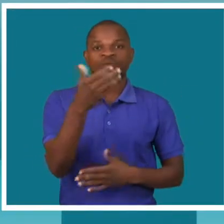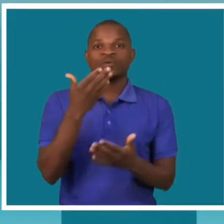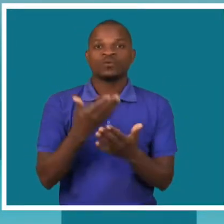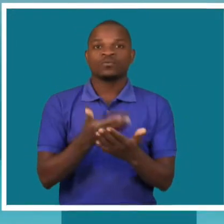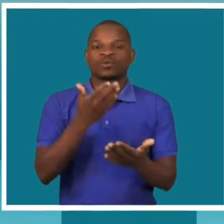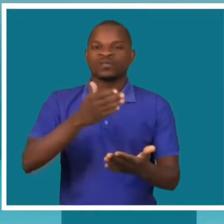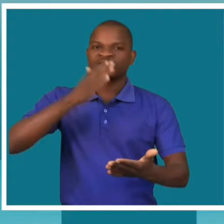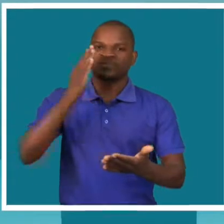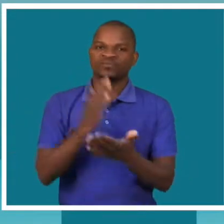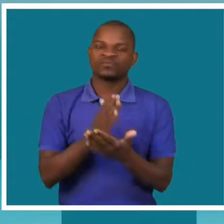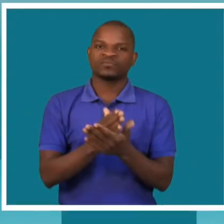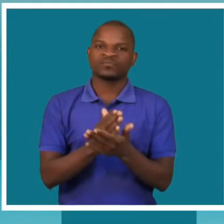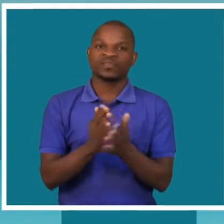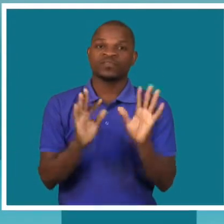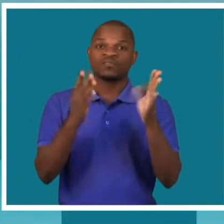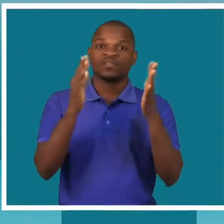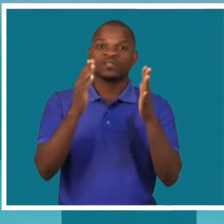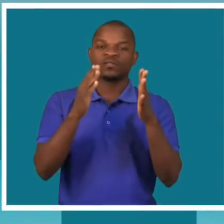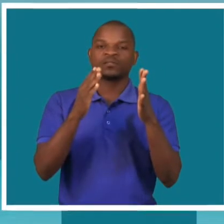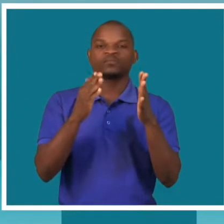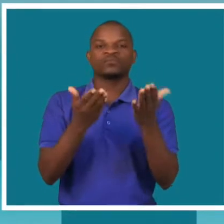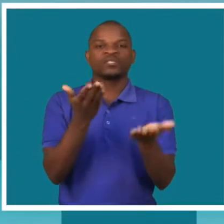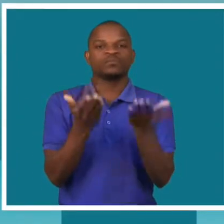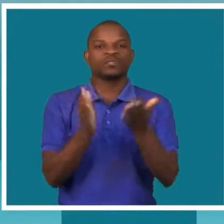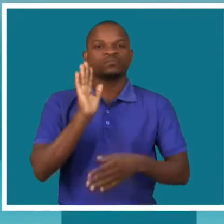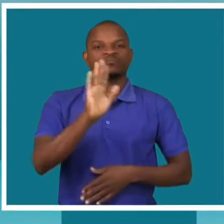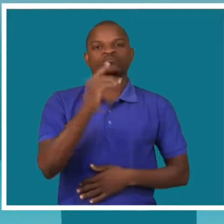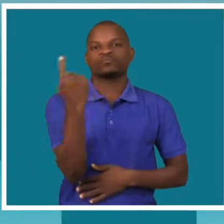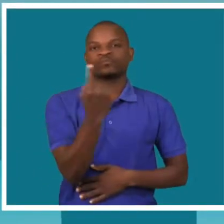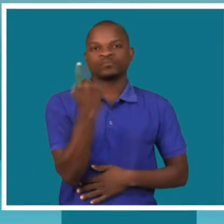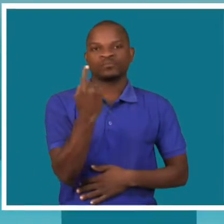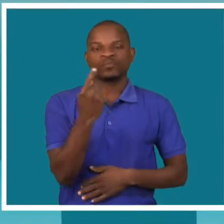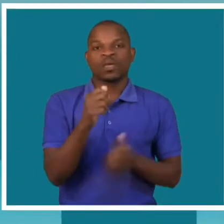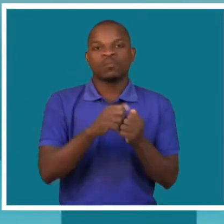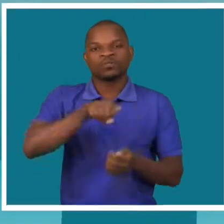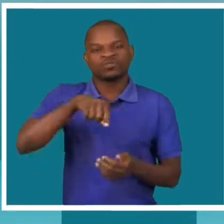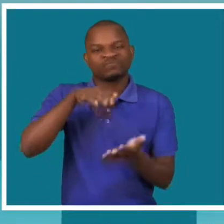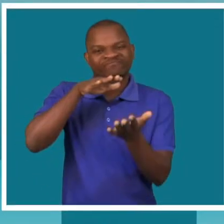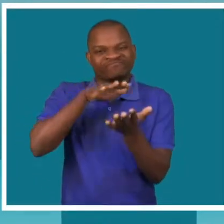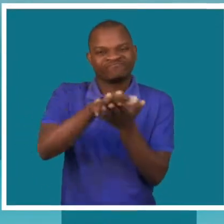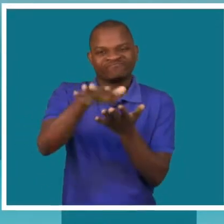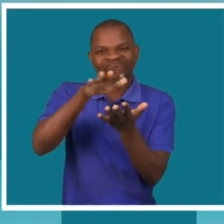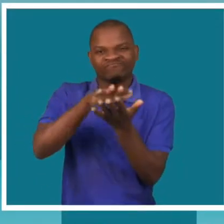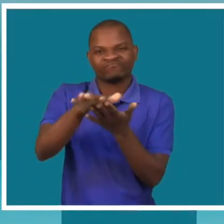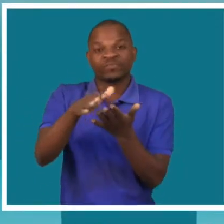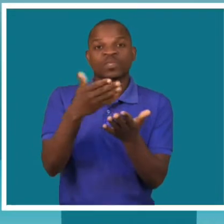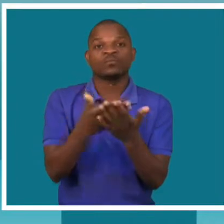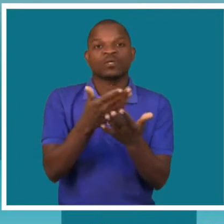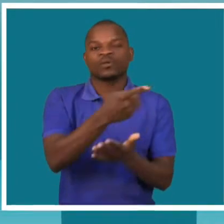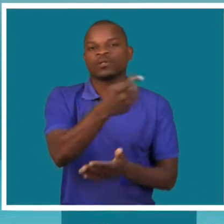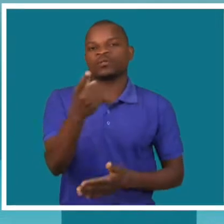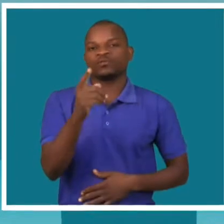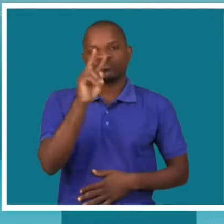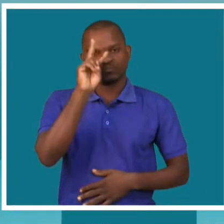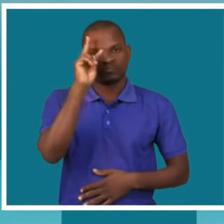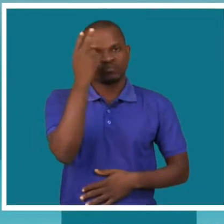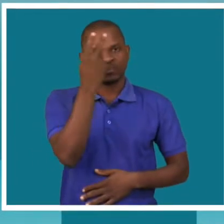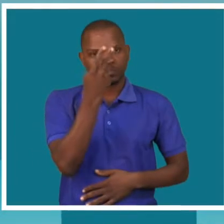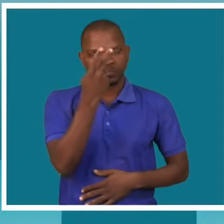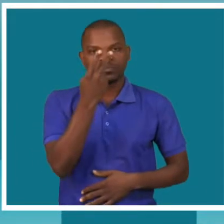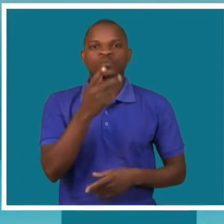seja melhor, porque na verdade a vida de um jogador só depende dela, não depende mais de ninguém. Então, nós vamos sensibilizando no sentido de